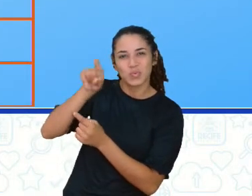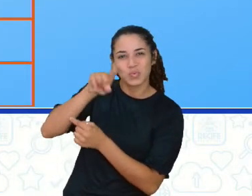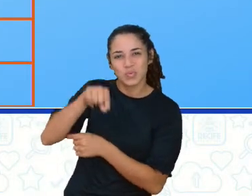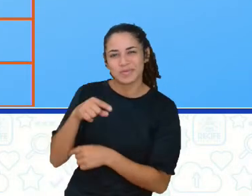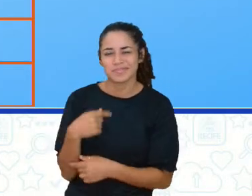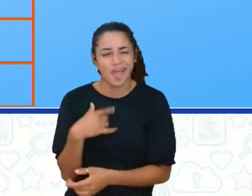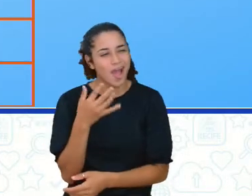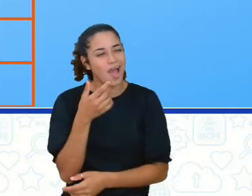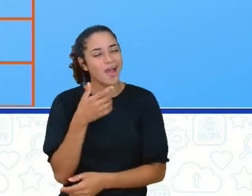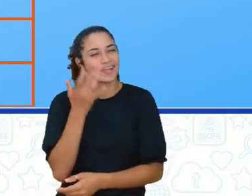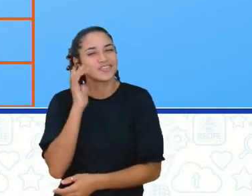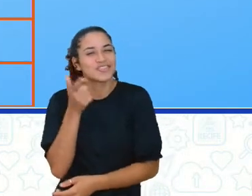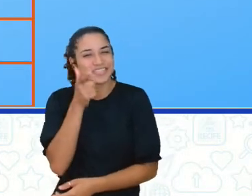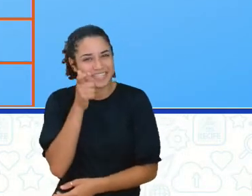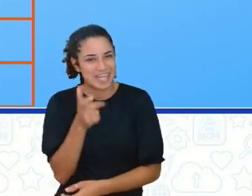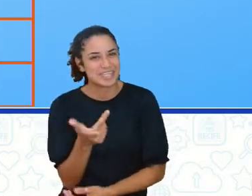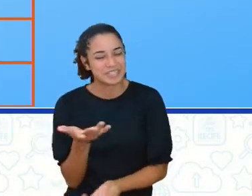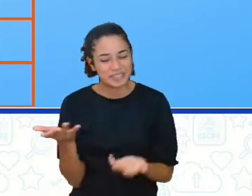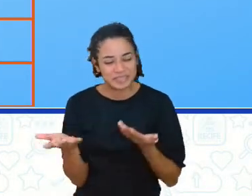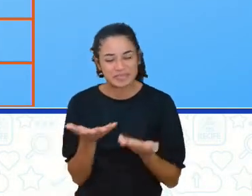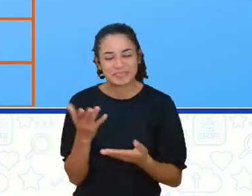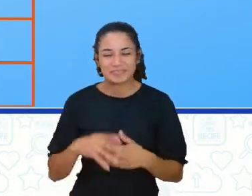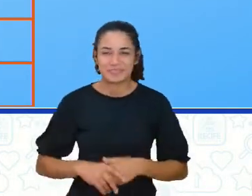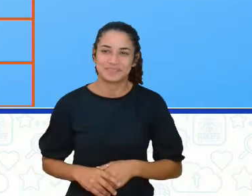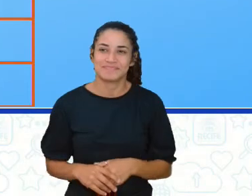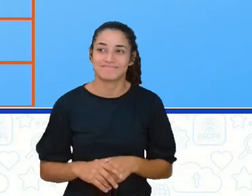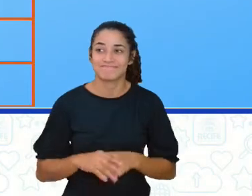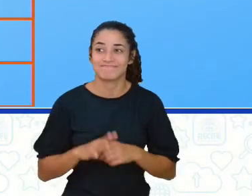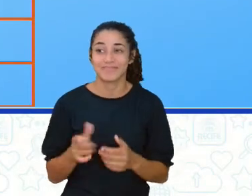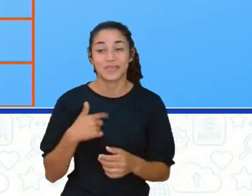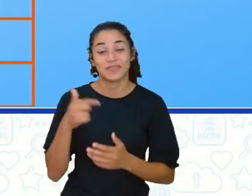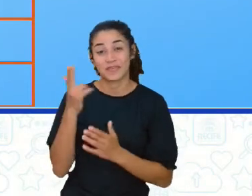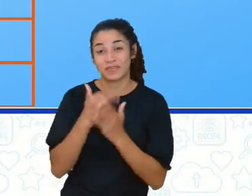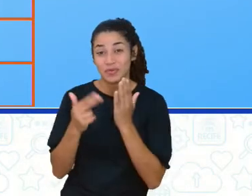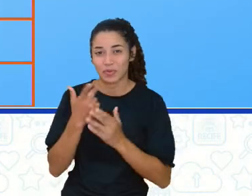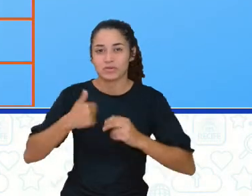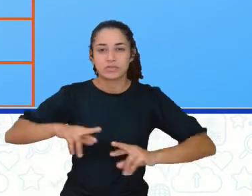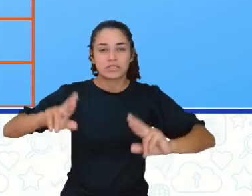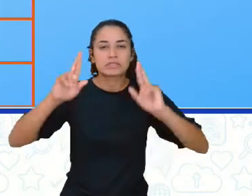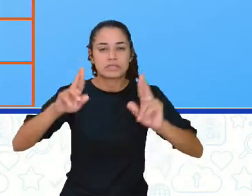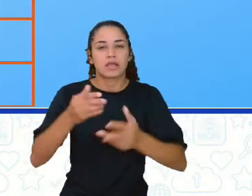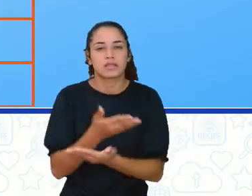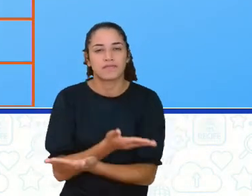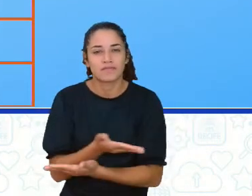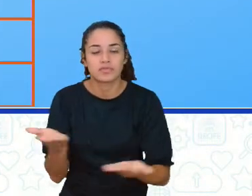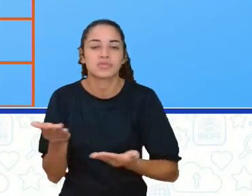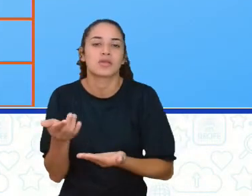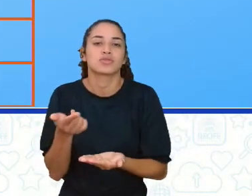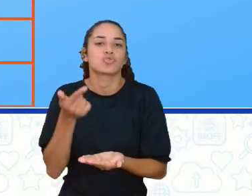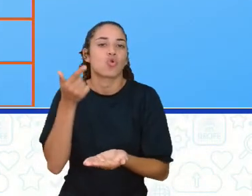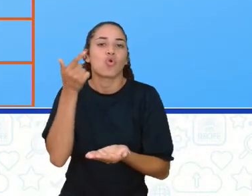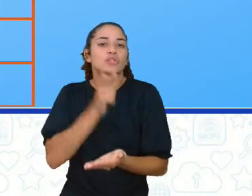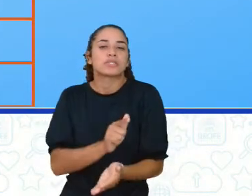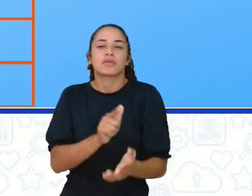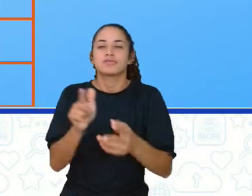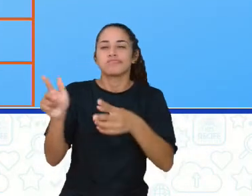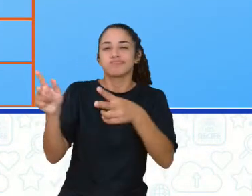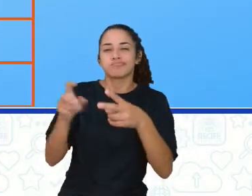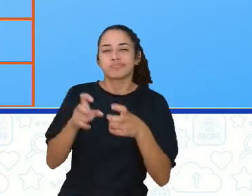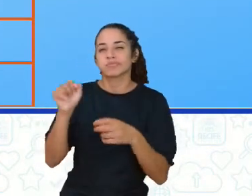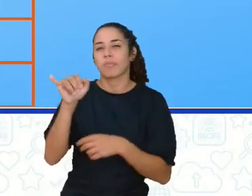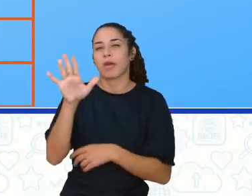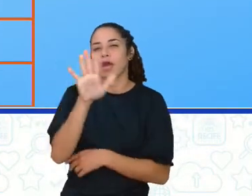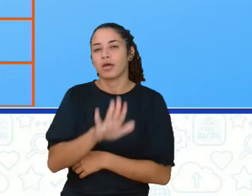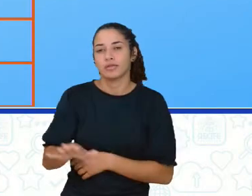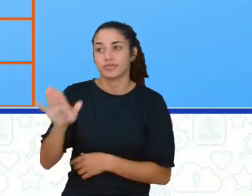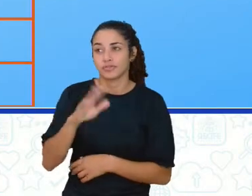até interessante. Tá? Essa foi nossa figura. Espero que vocês tenham conseguido perceber essa